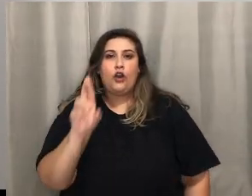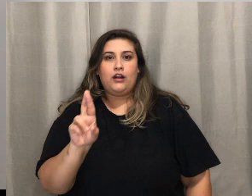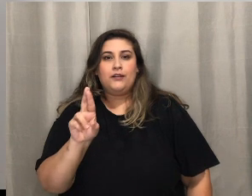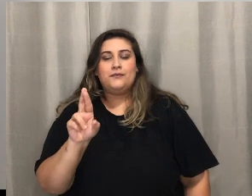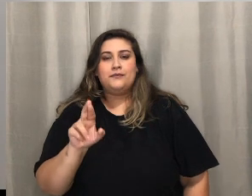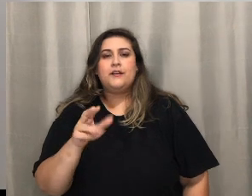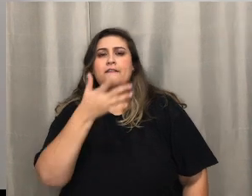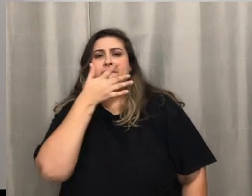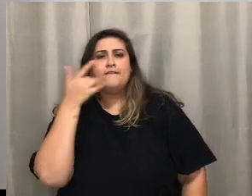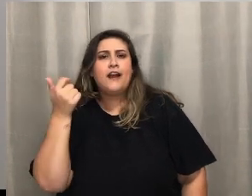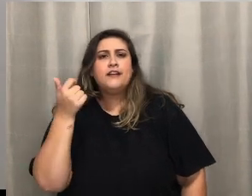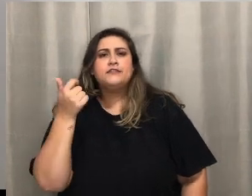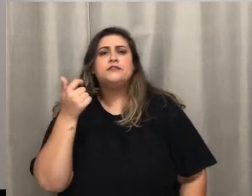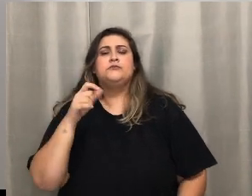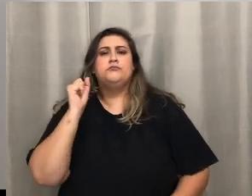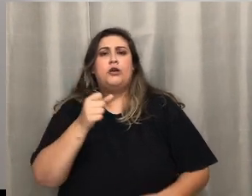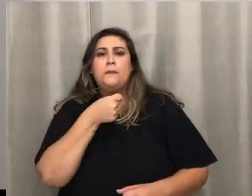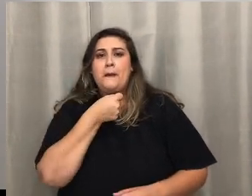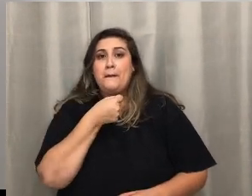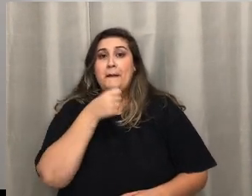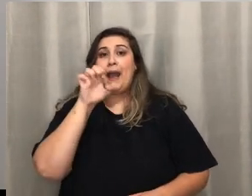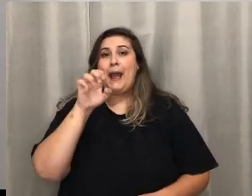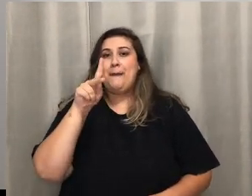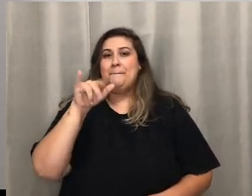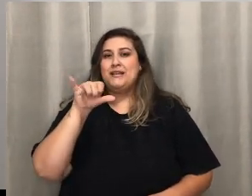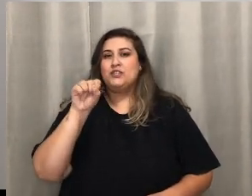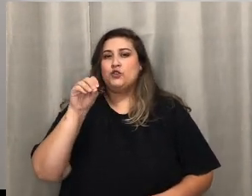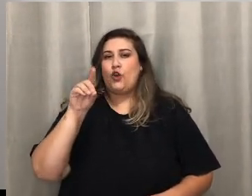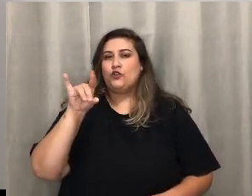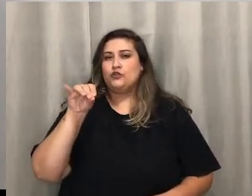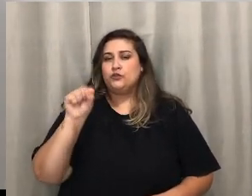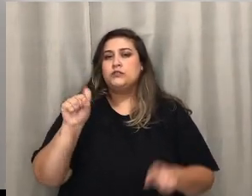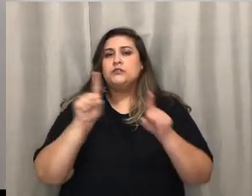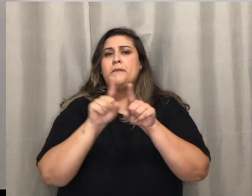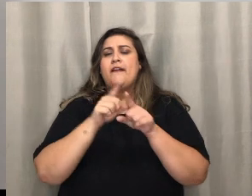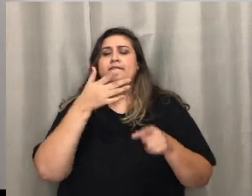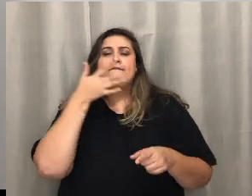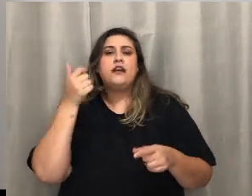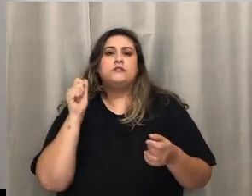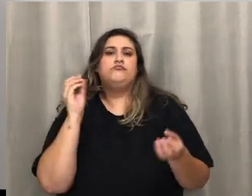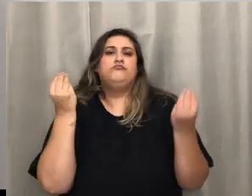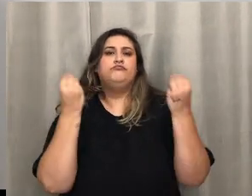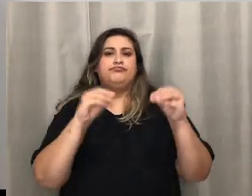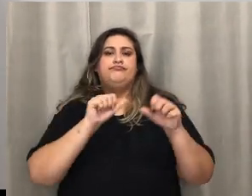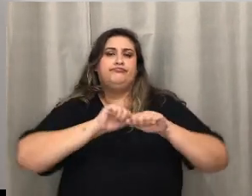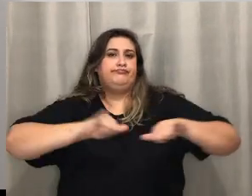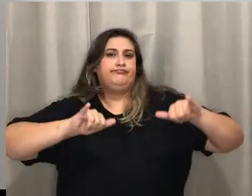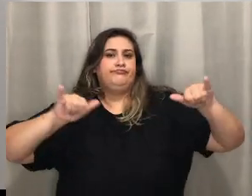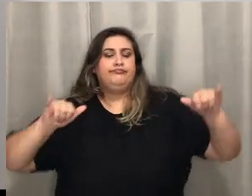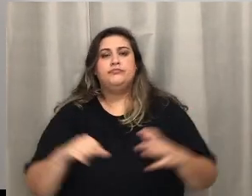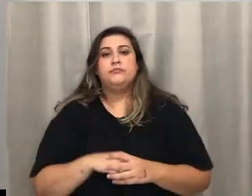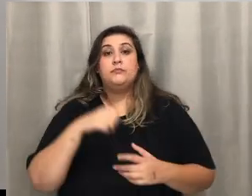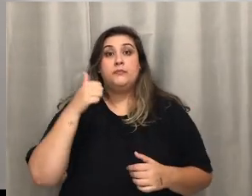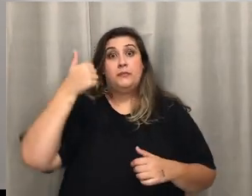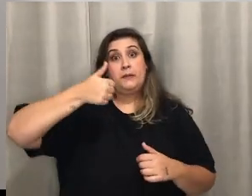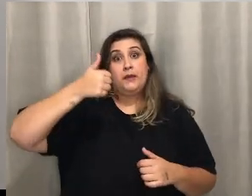ela é fácil de gravar esses episódios e fácil também de publicar. Primeiro passo, o Anchor ele